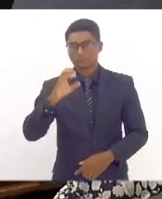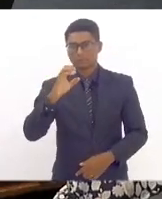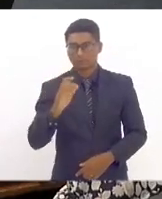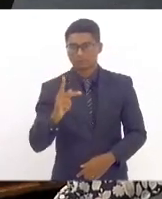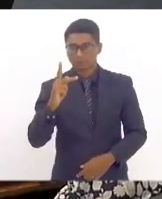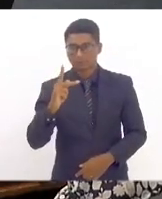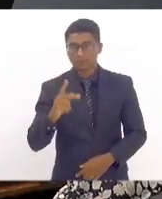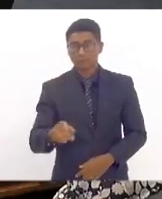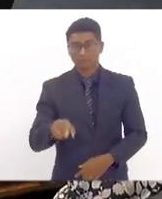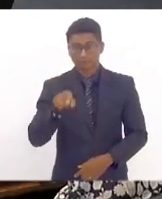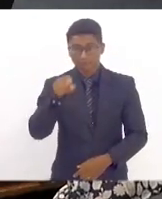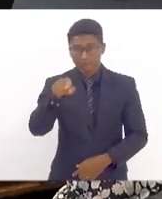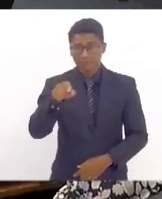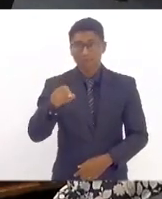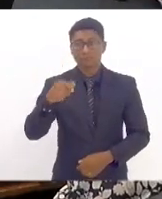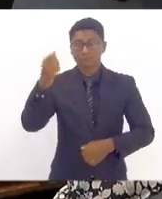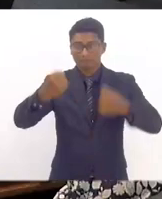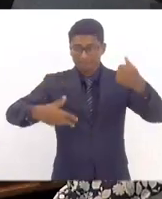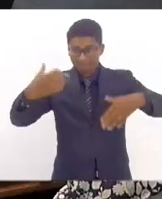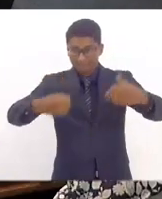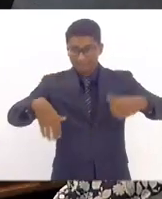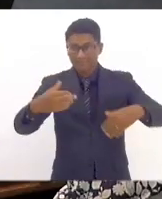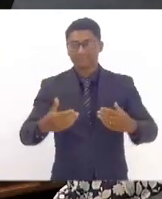proferir a sua palavra